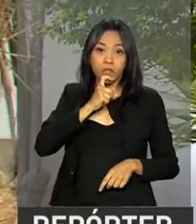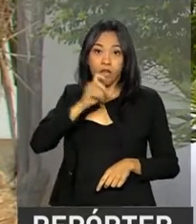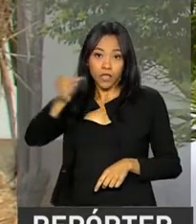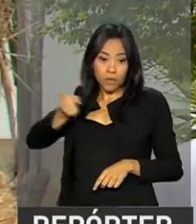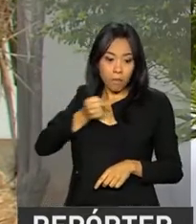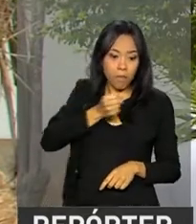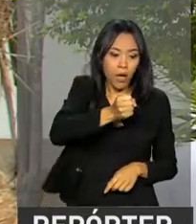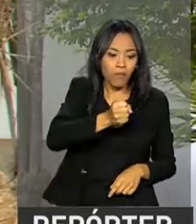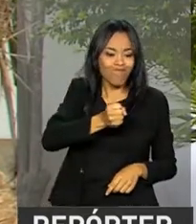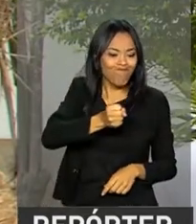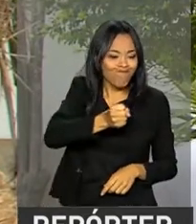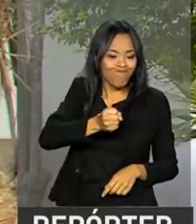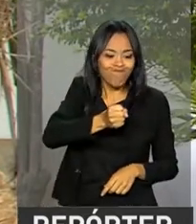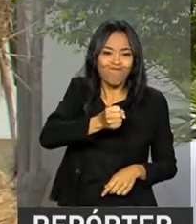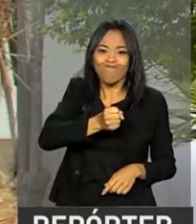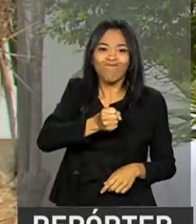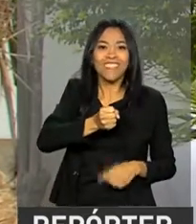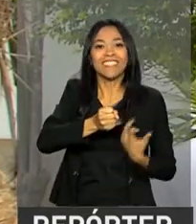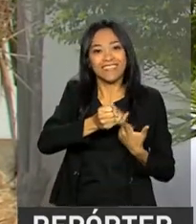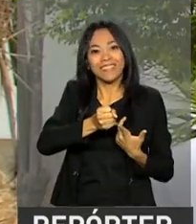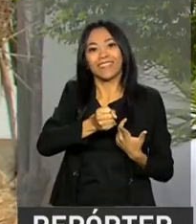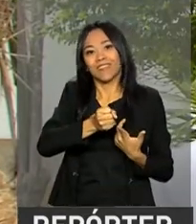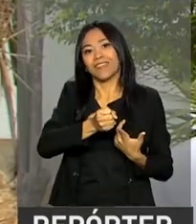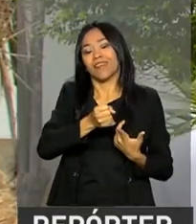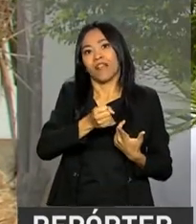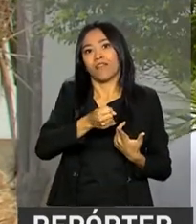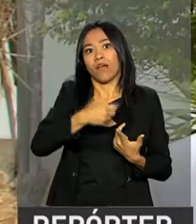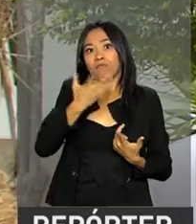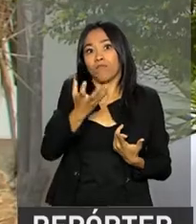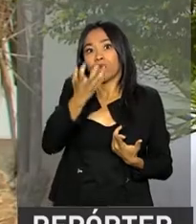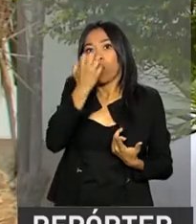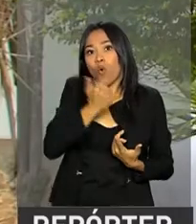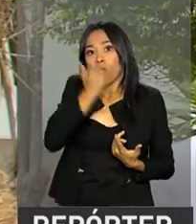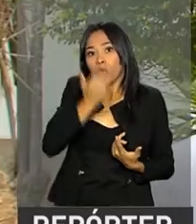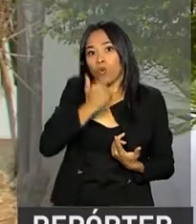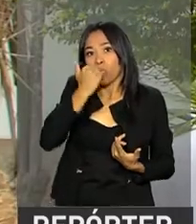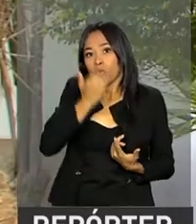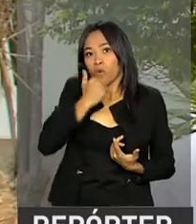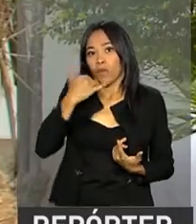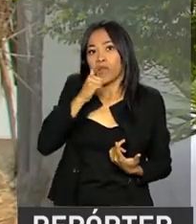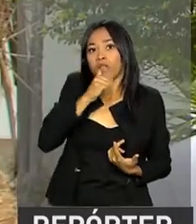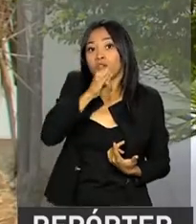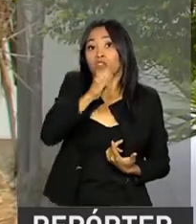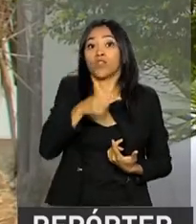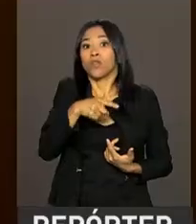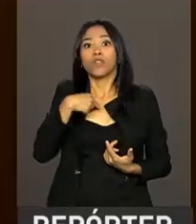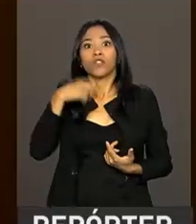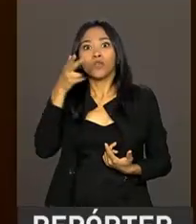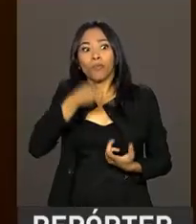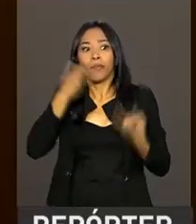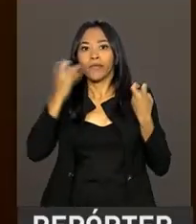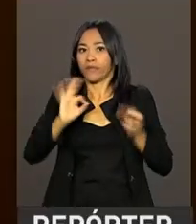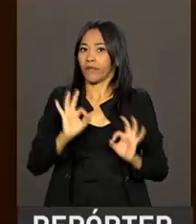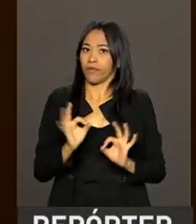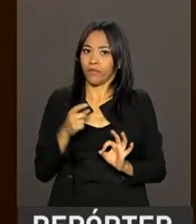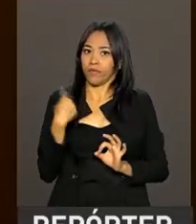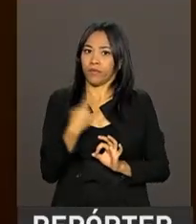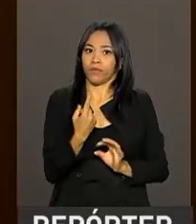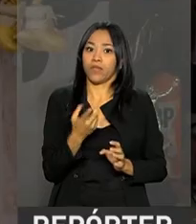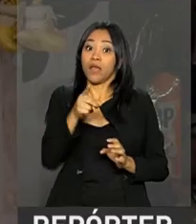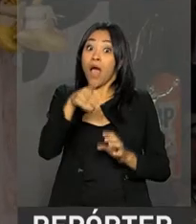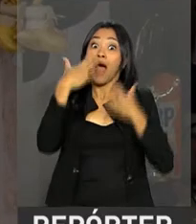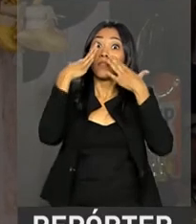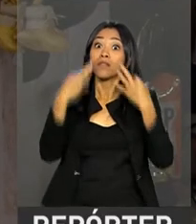geladeira vai funcionar ao longo do dia muito mais que o necessário e é um consumo de energia que a gente não percebe está acontecendo maurício também chamou a atenção